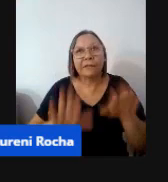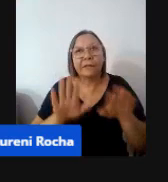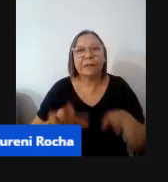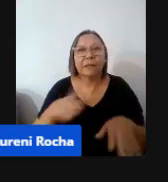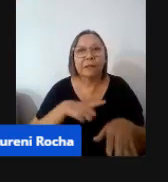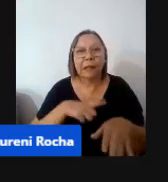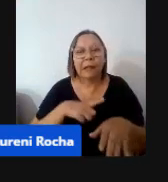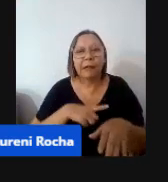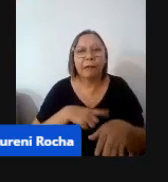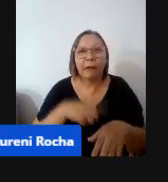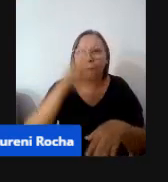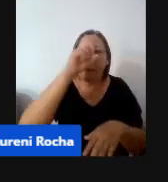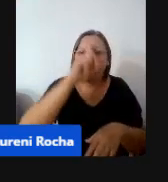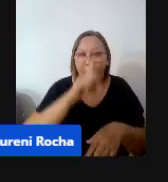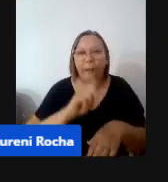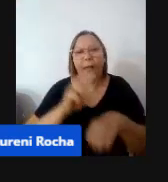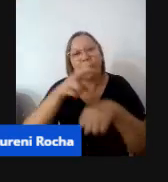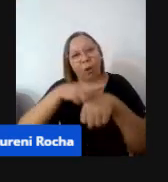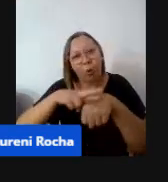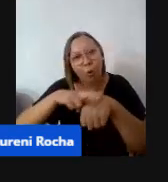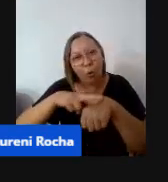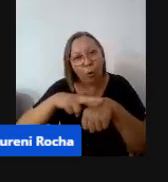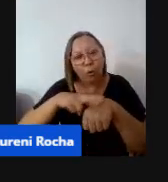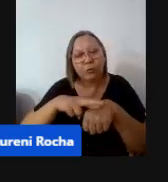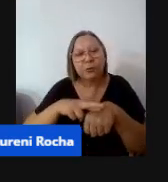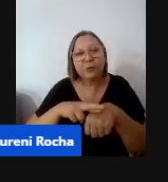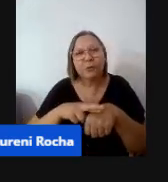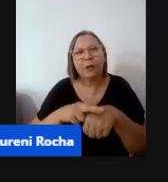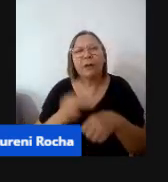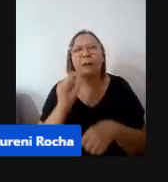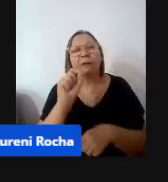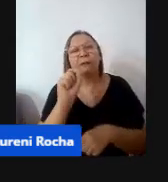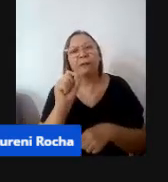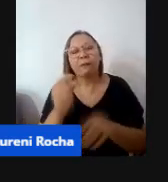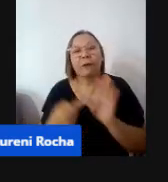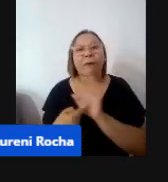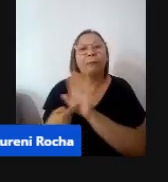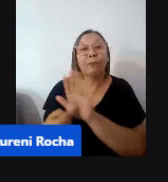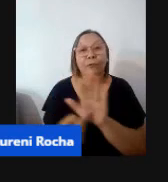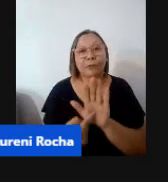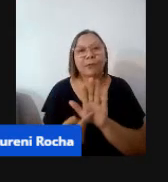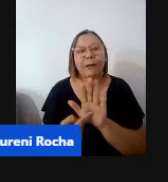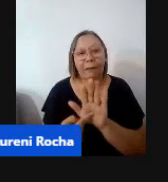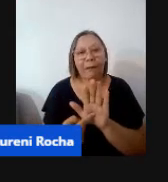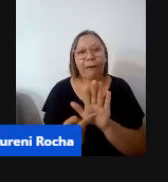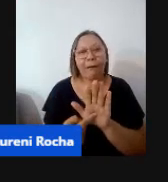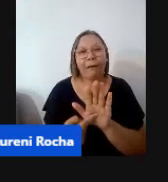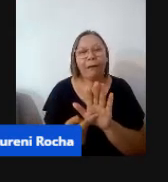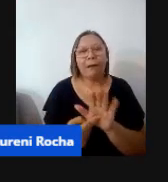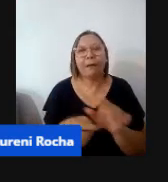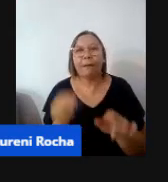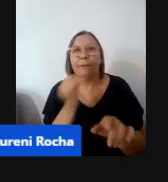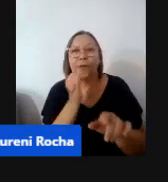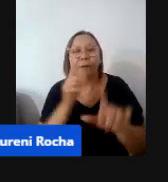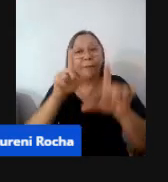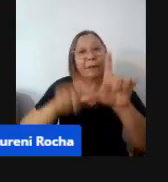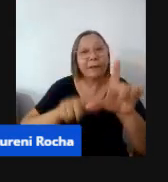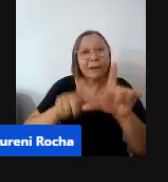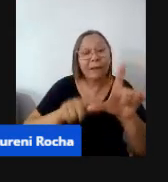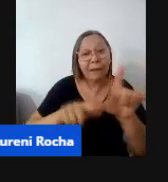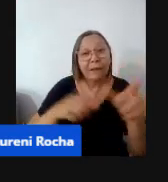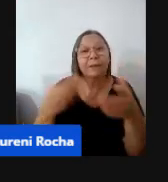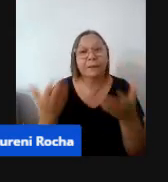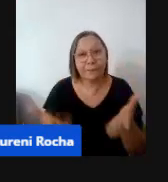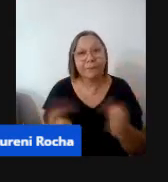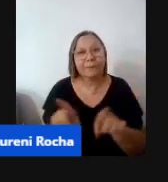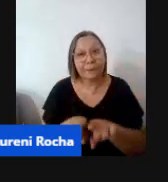que você quer trazer, né? Por meio daquelas cores, por meio das fontes, das letras que você traz. O importante é